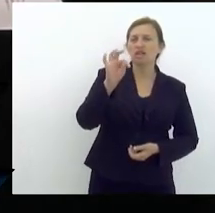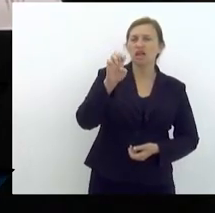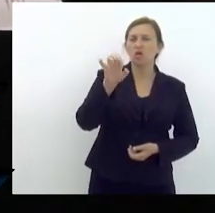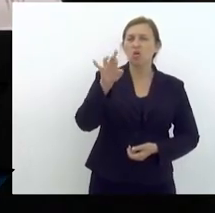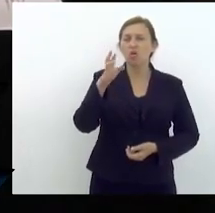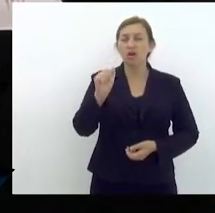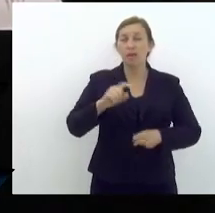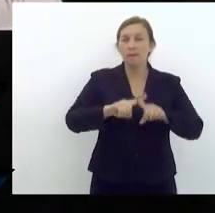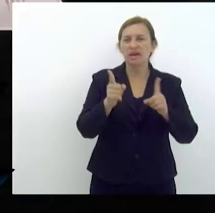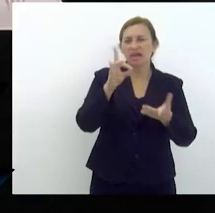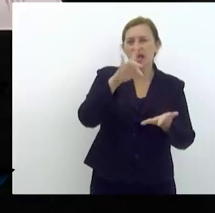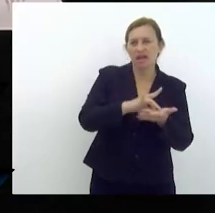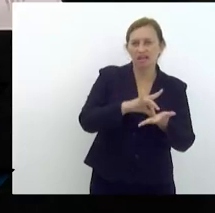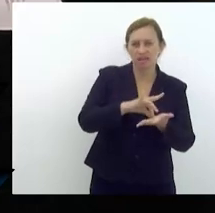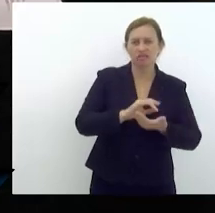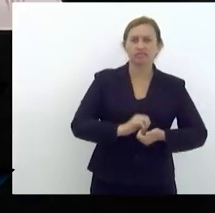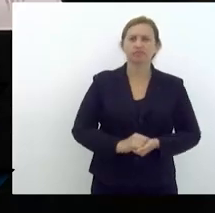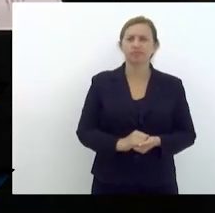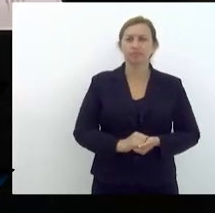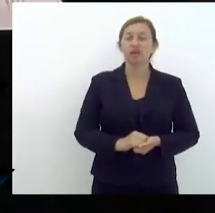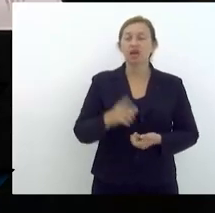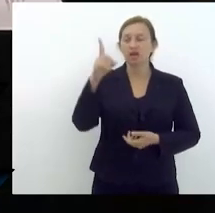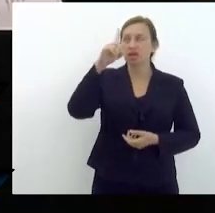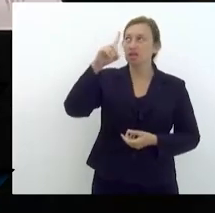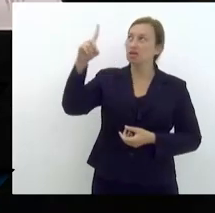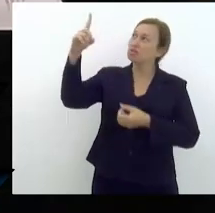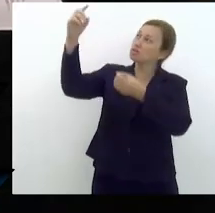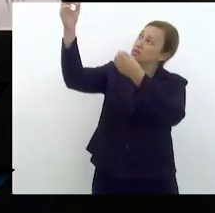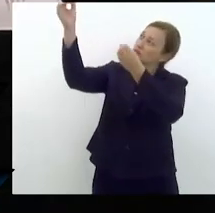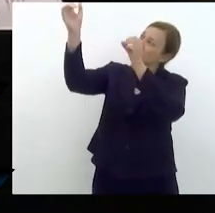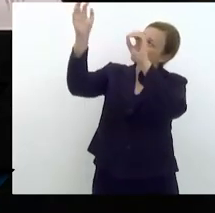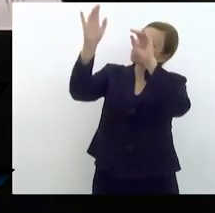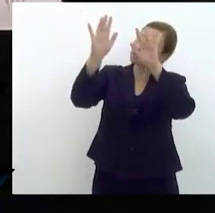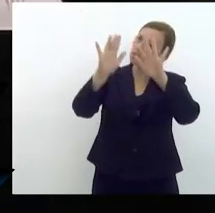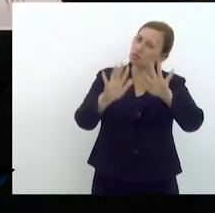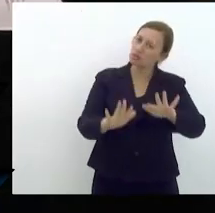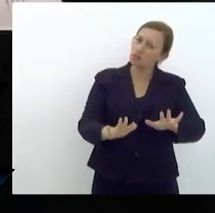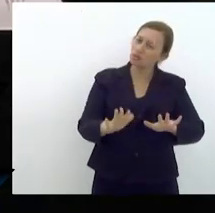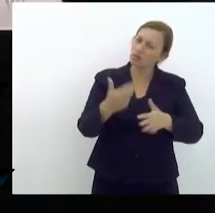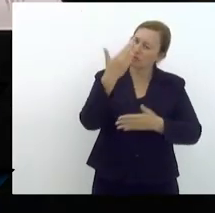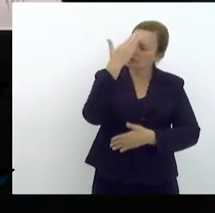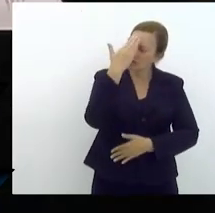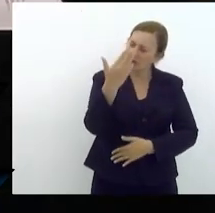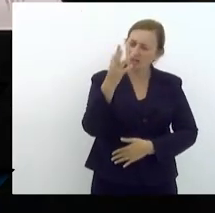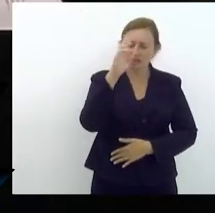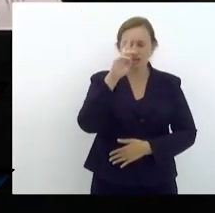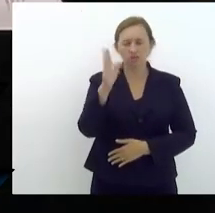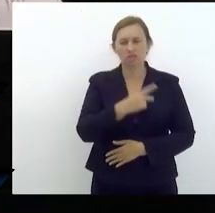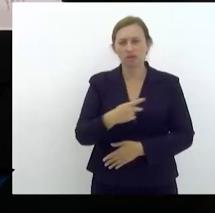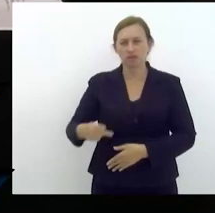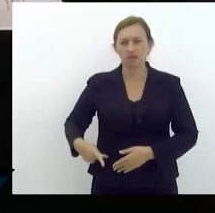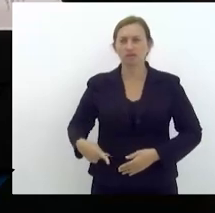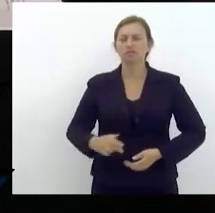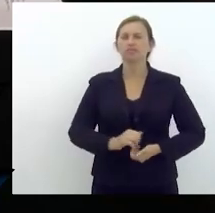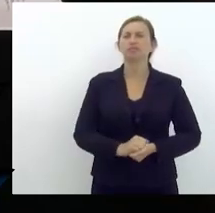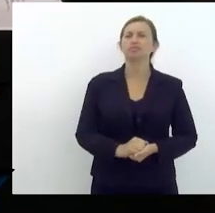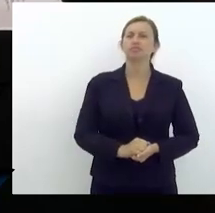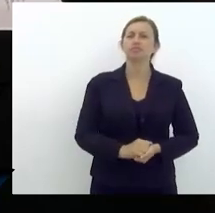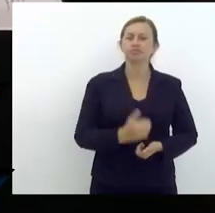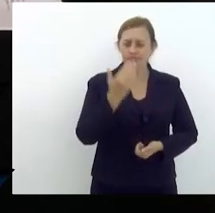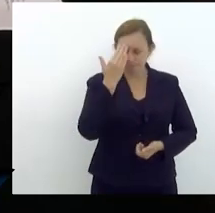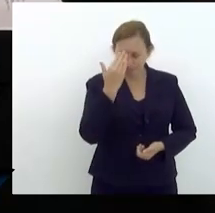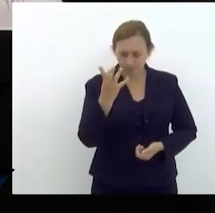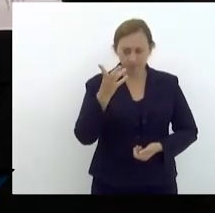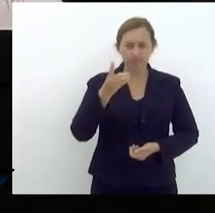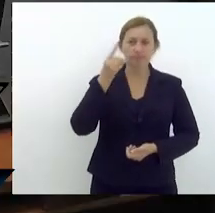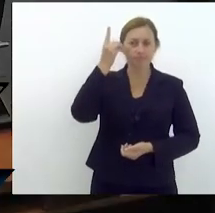uma realidade que Deus nos abençoe e muito obrigado senhora Presidente agradecendo a